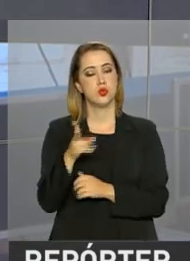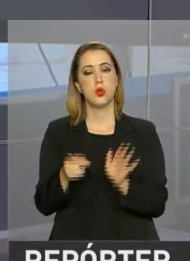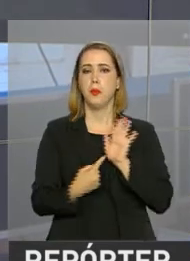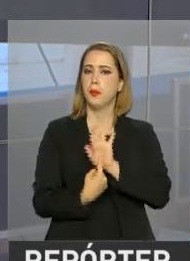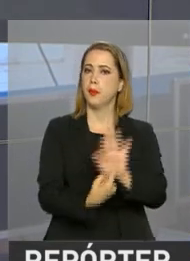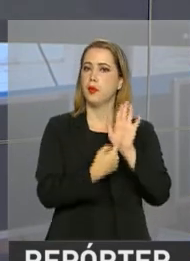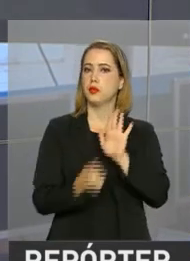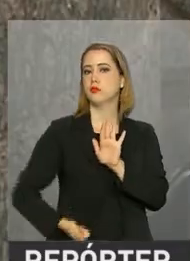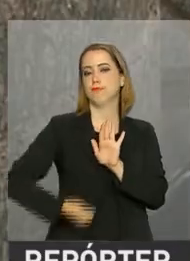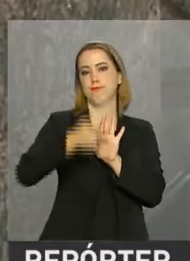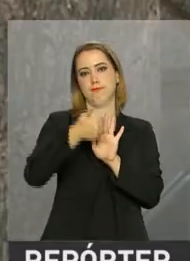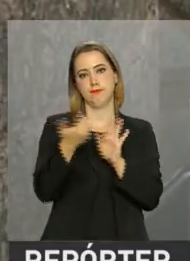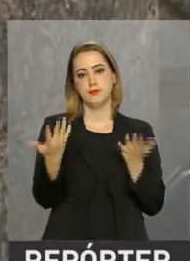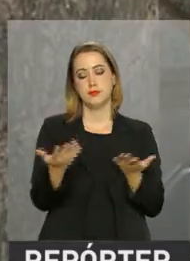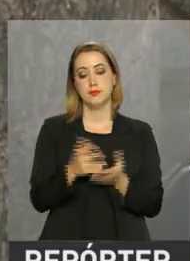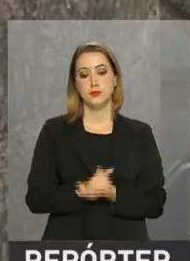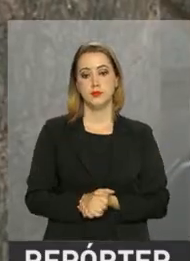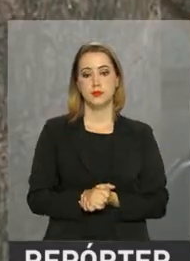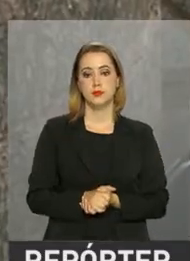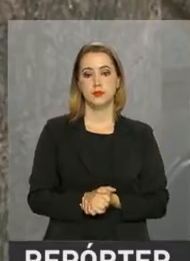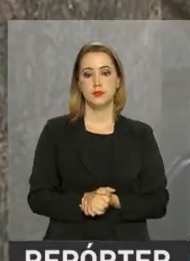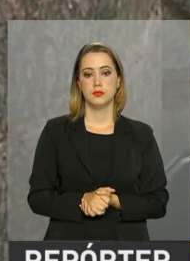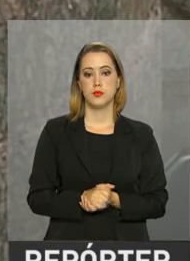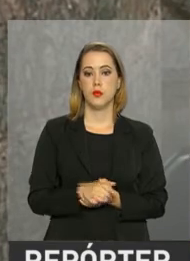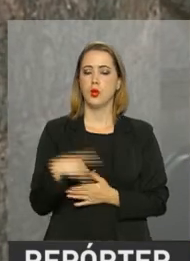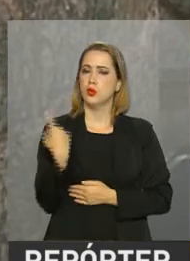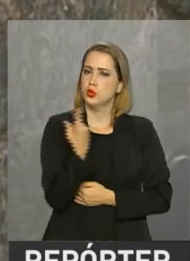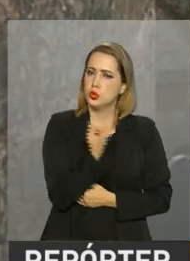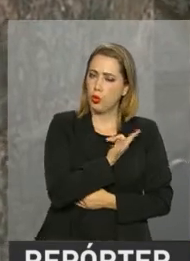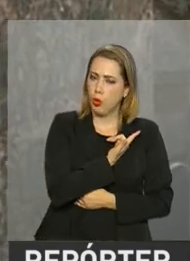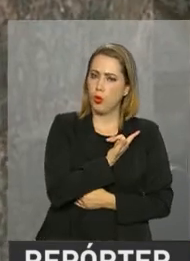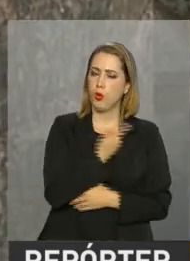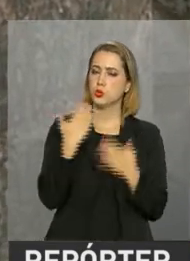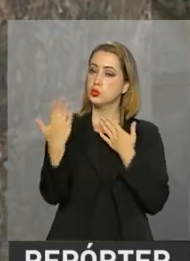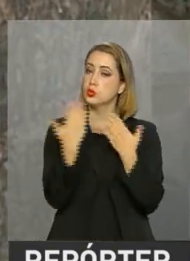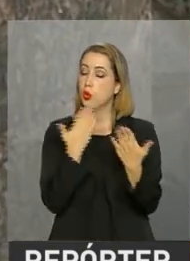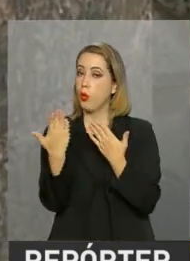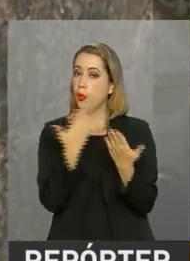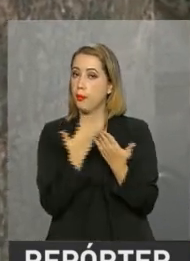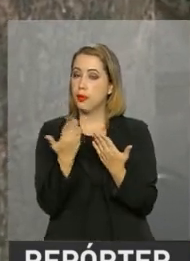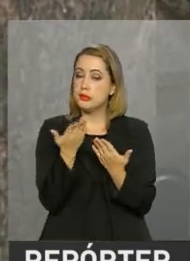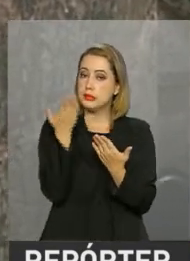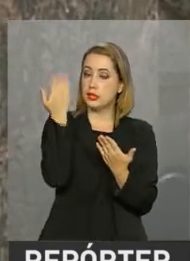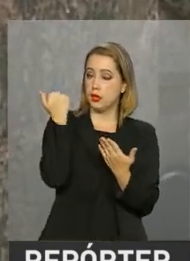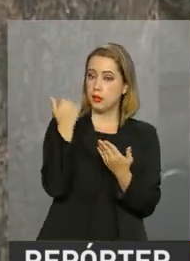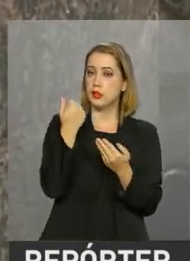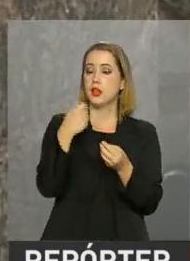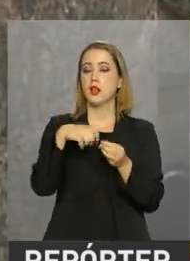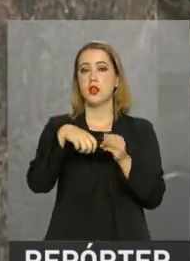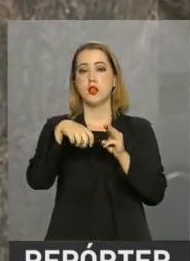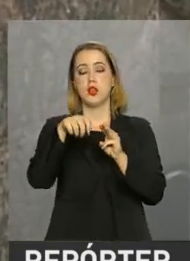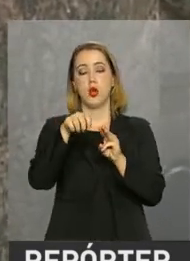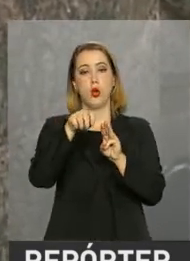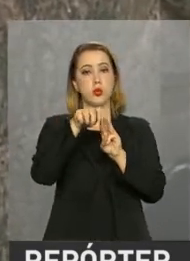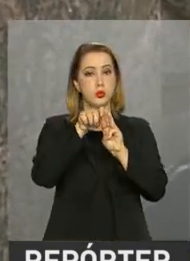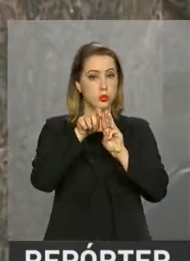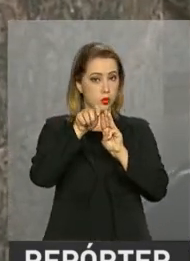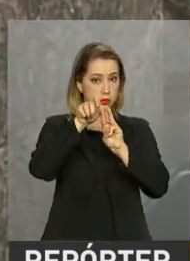recuperação se nós compararmos o último trimestre de